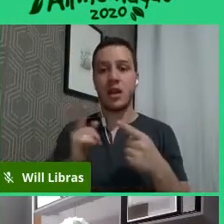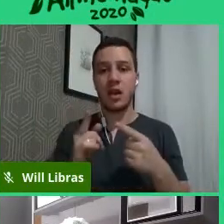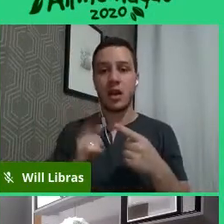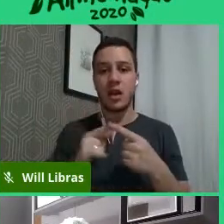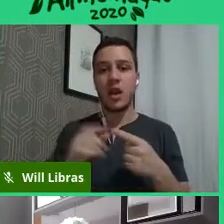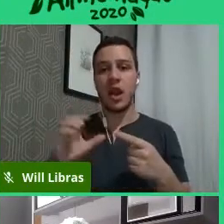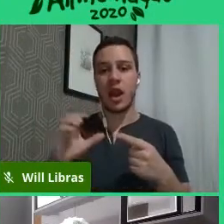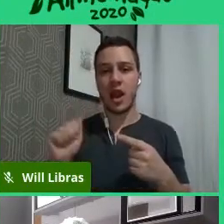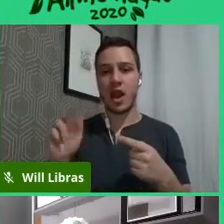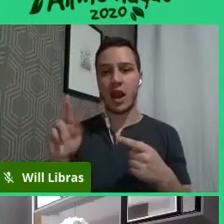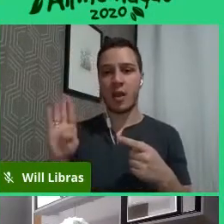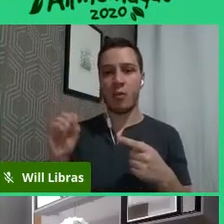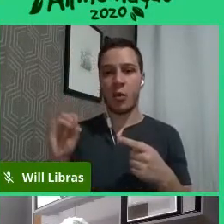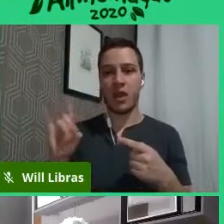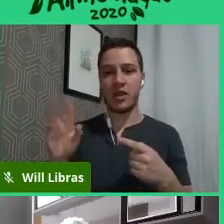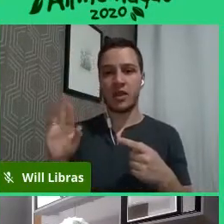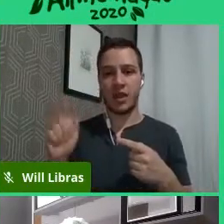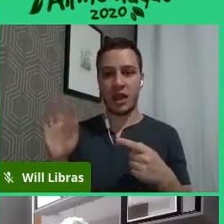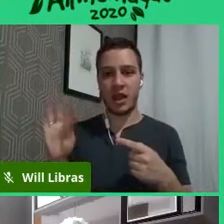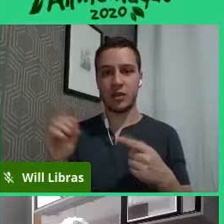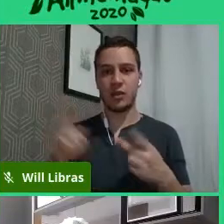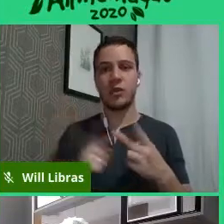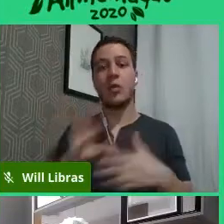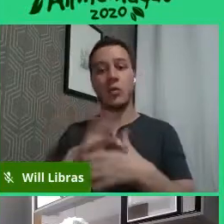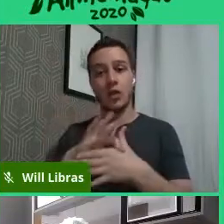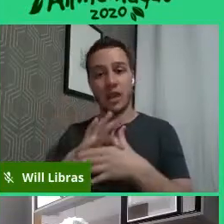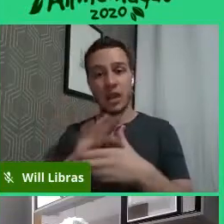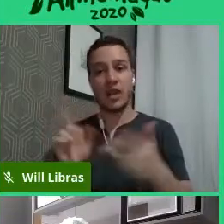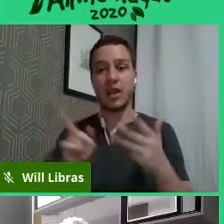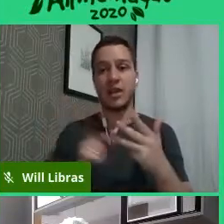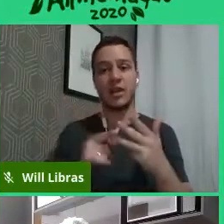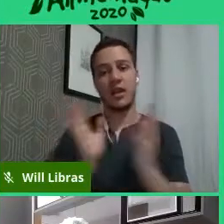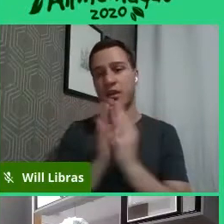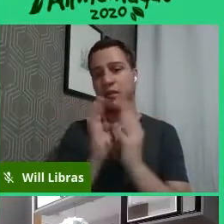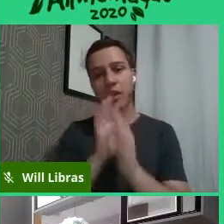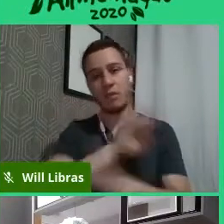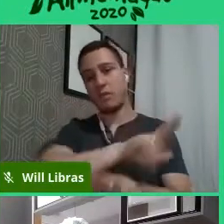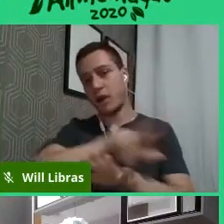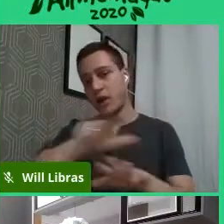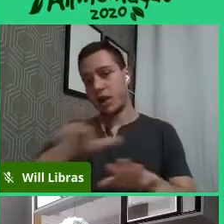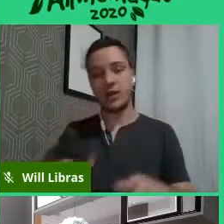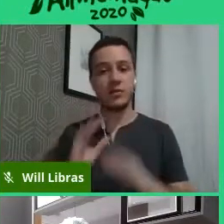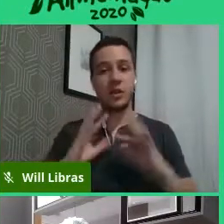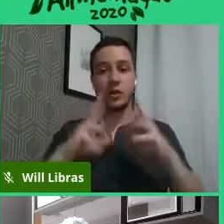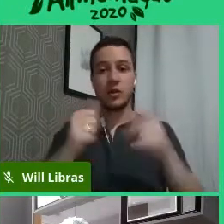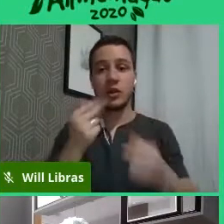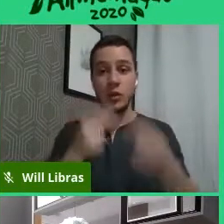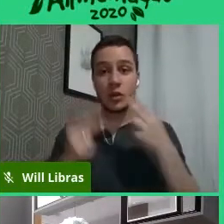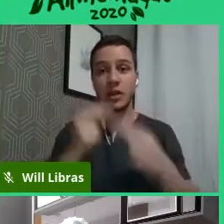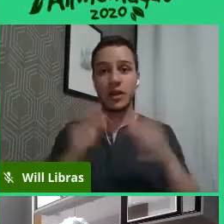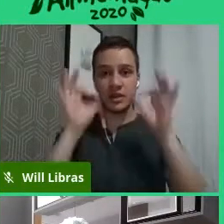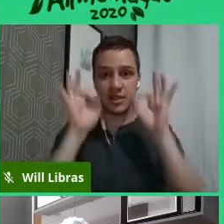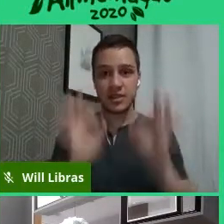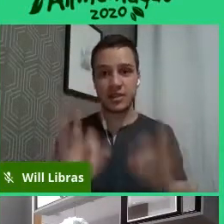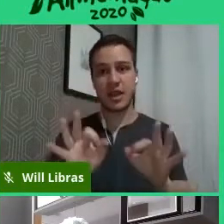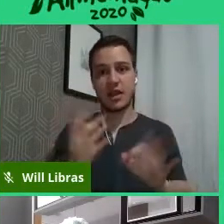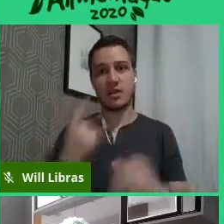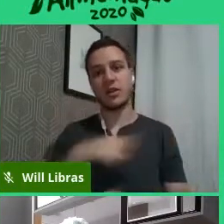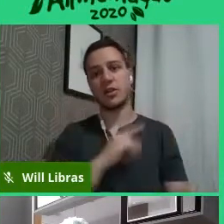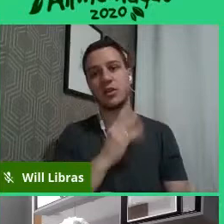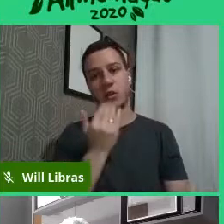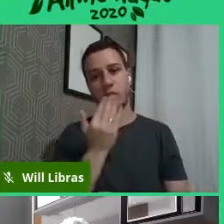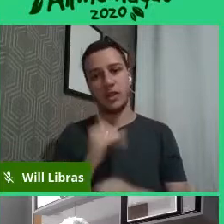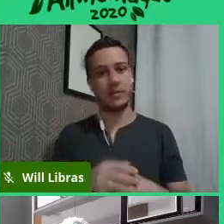proteínas e vegetais e legumes para que a gente tenha todos os nutrientes necessários em todas as